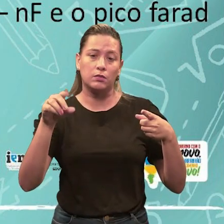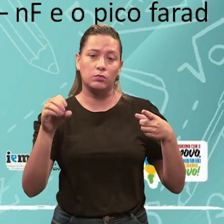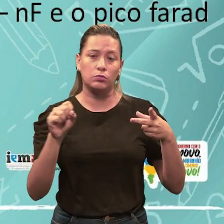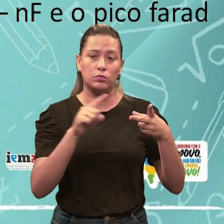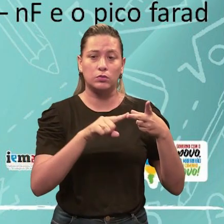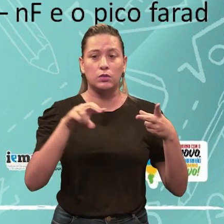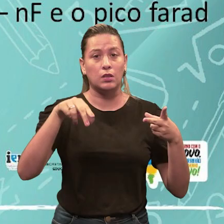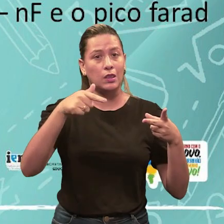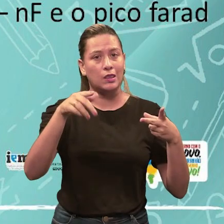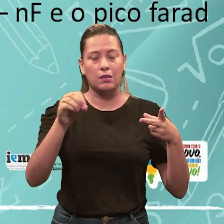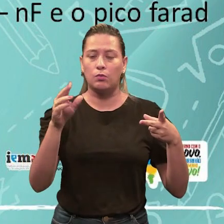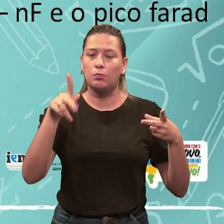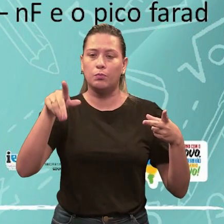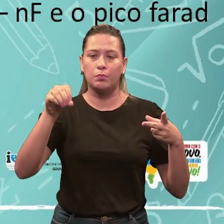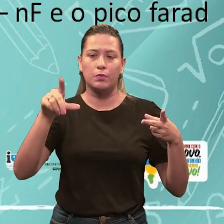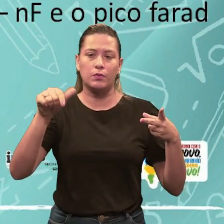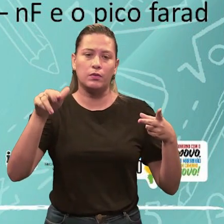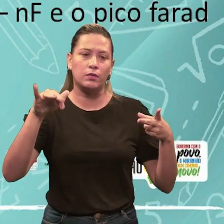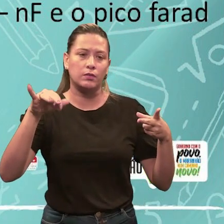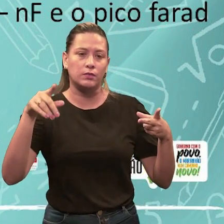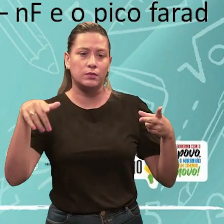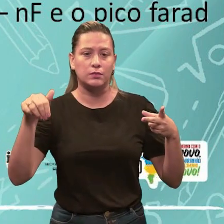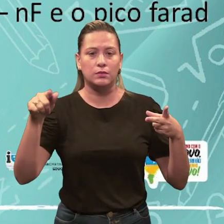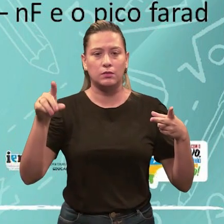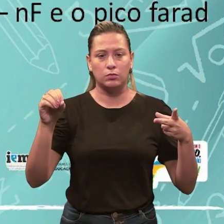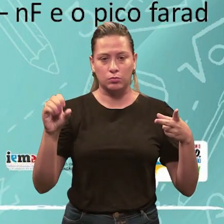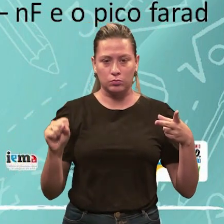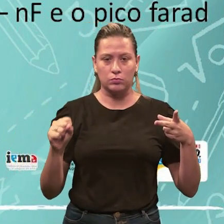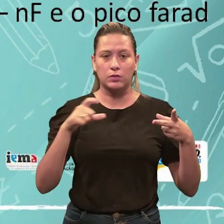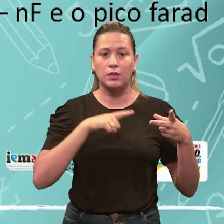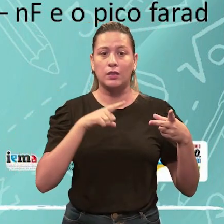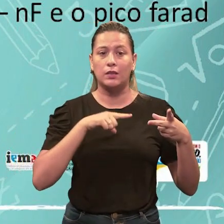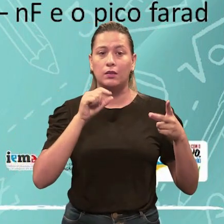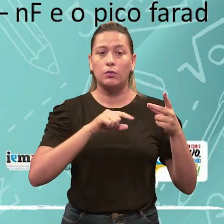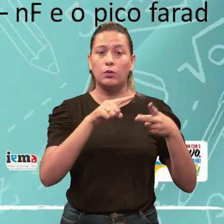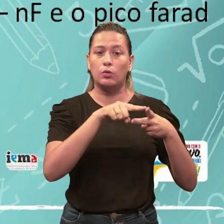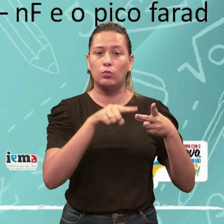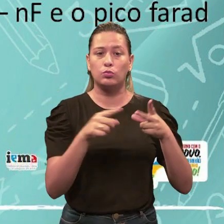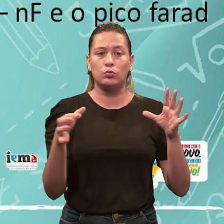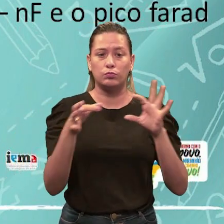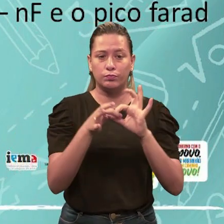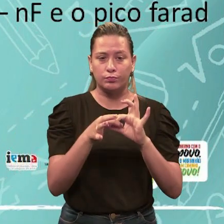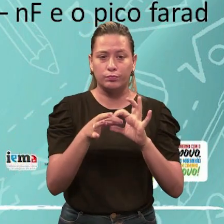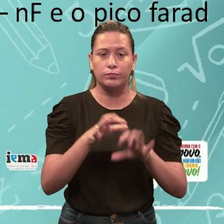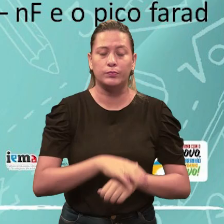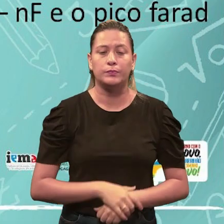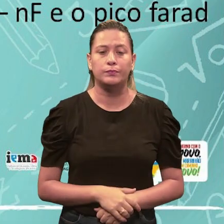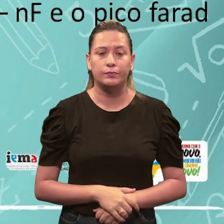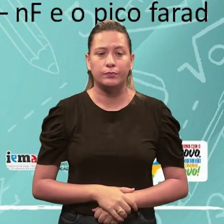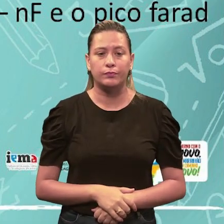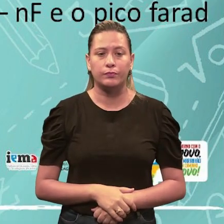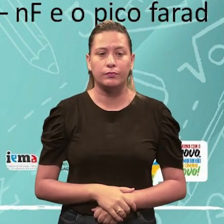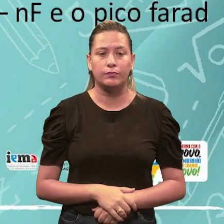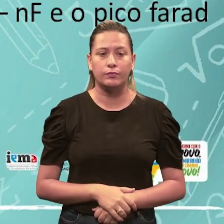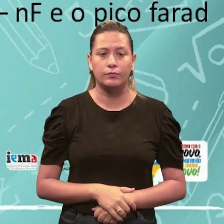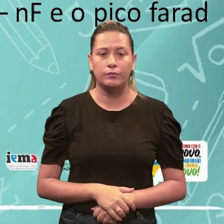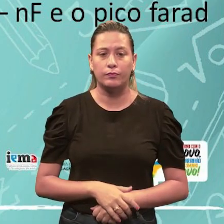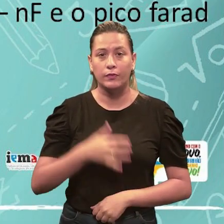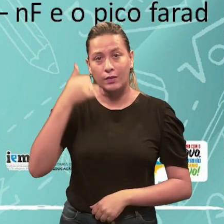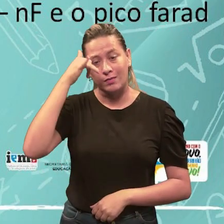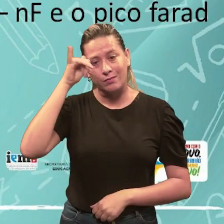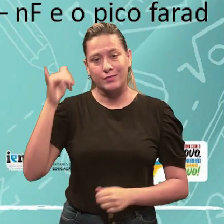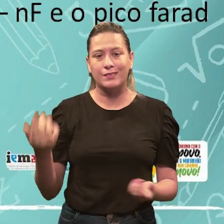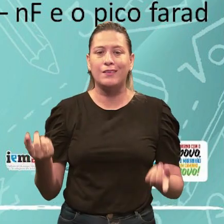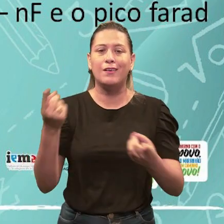um dos quais com 2 terminais conectados. Aí ele só dá uma dica aqui para nunca inverter a polaridade de um